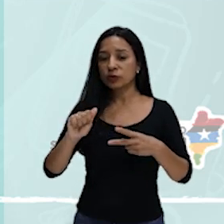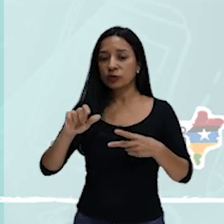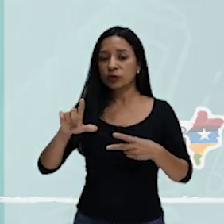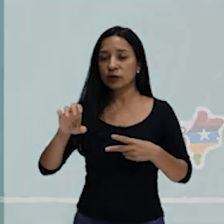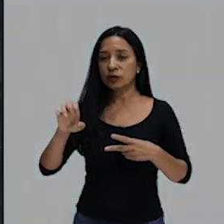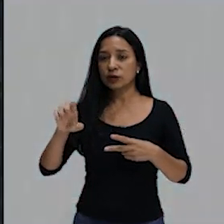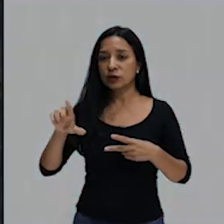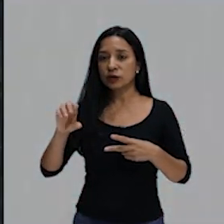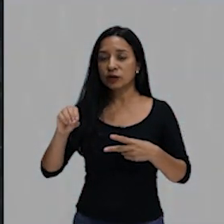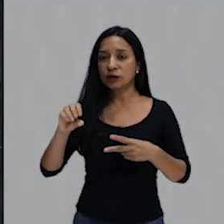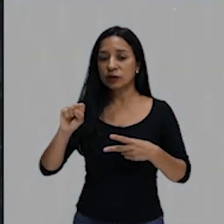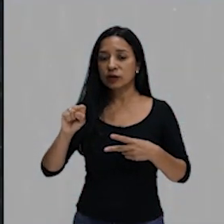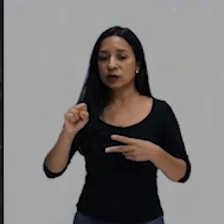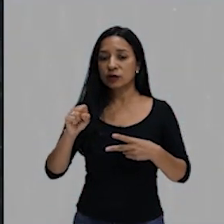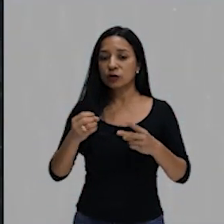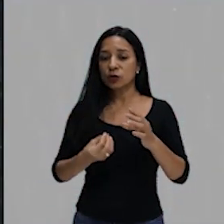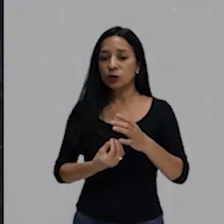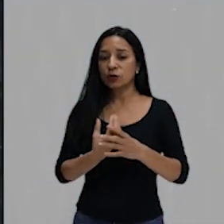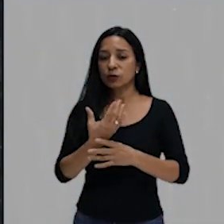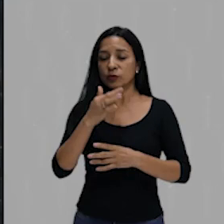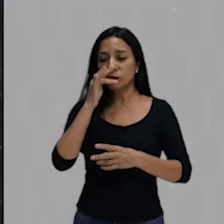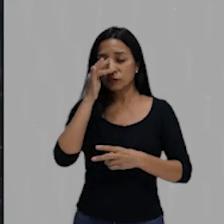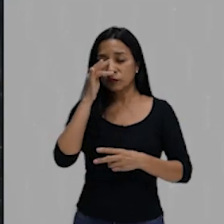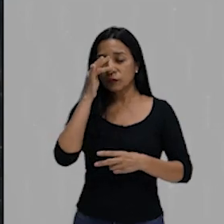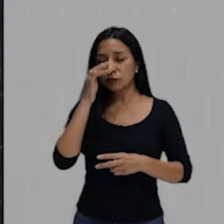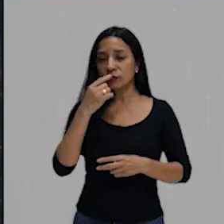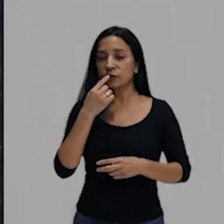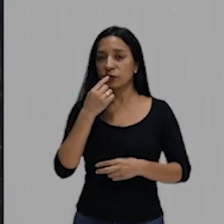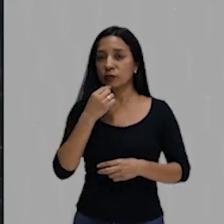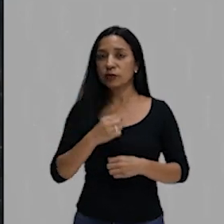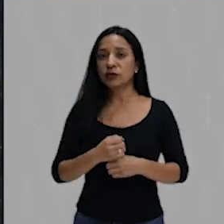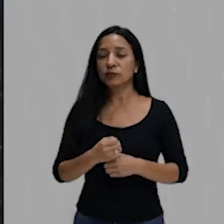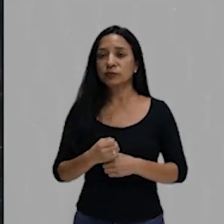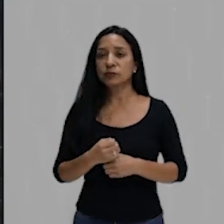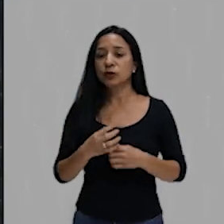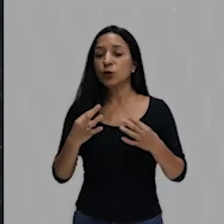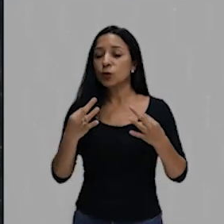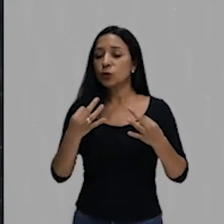flor vermelha. Eu falei também que todo mundo que apresentava